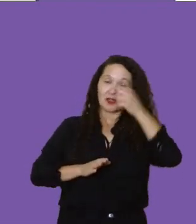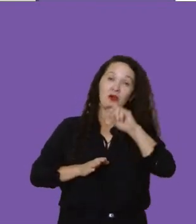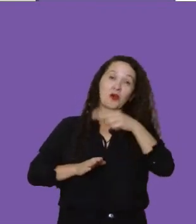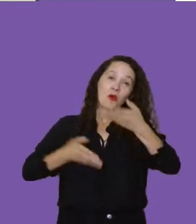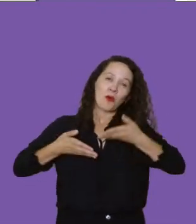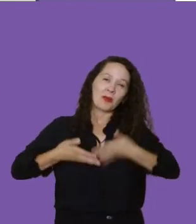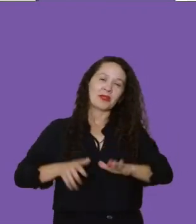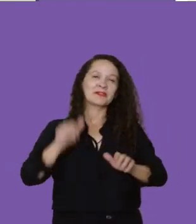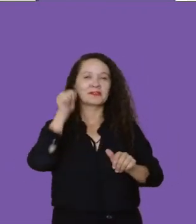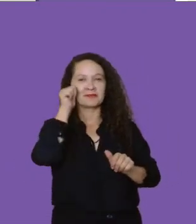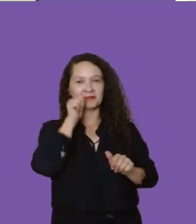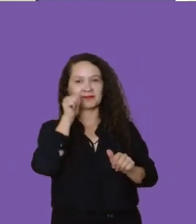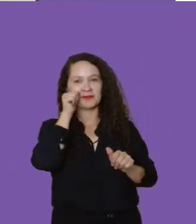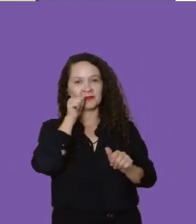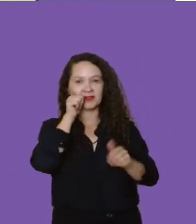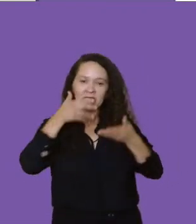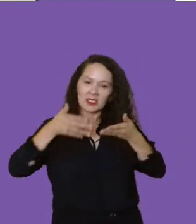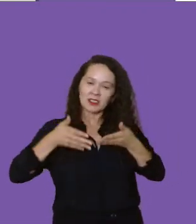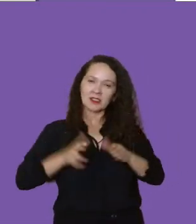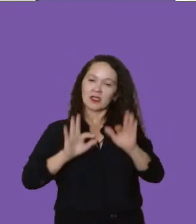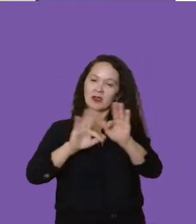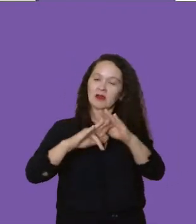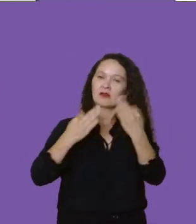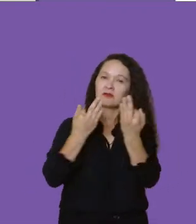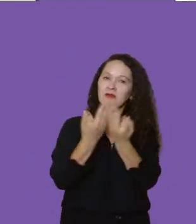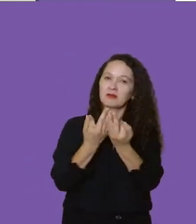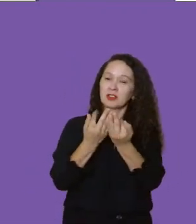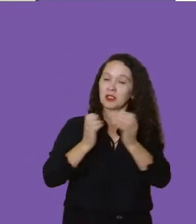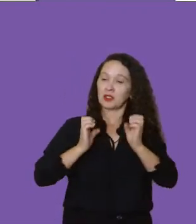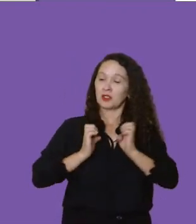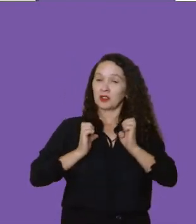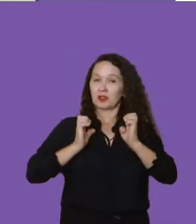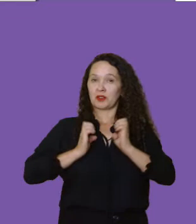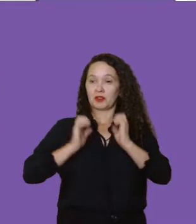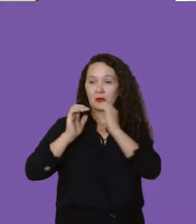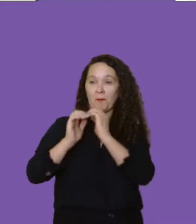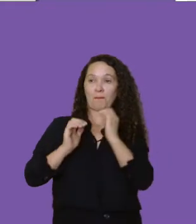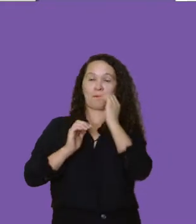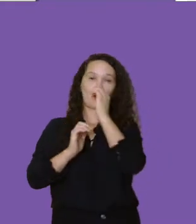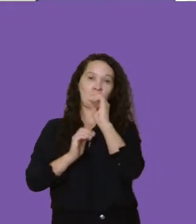mulher. E nasce numa família de elite, rica,